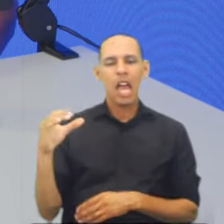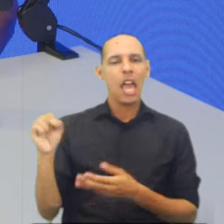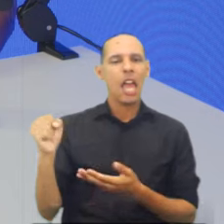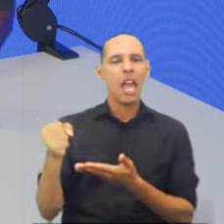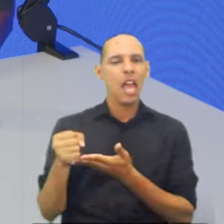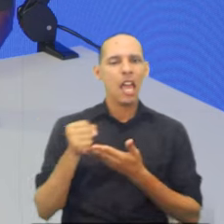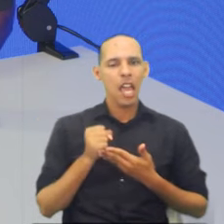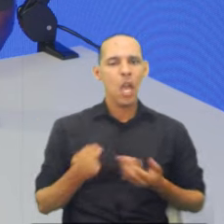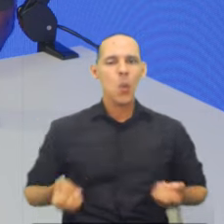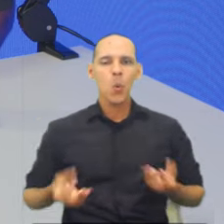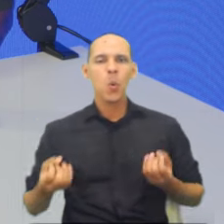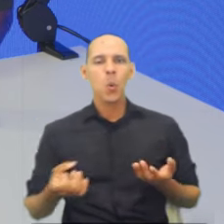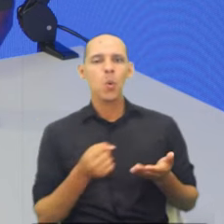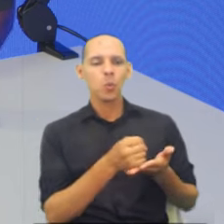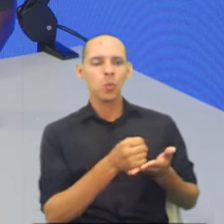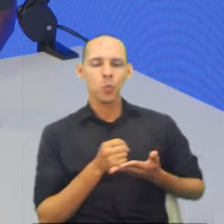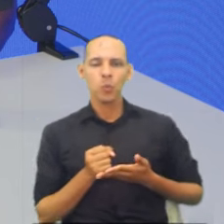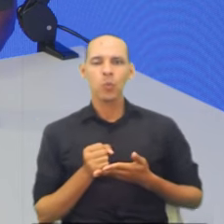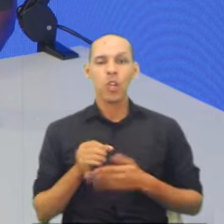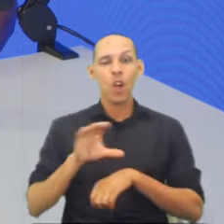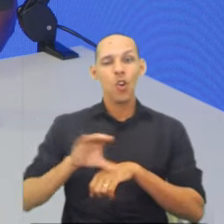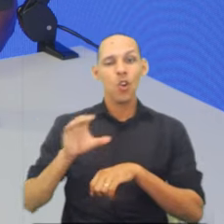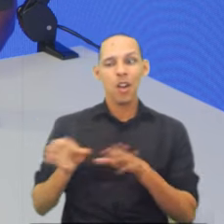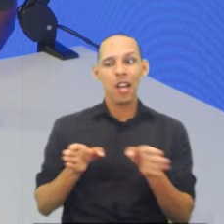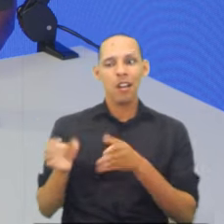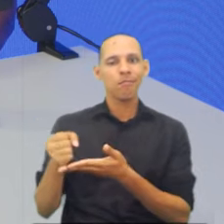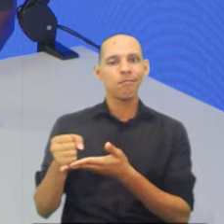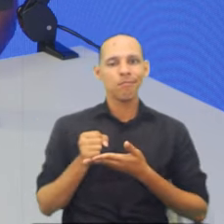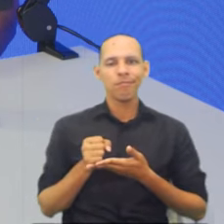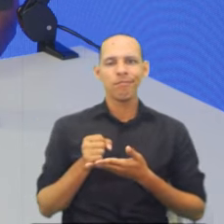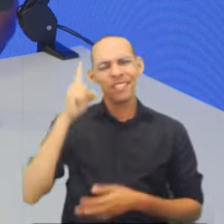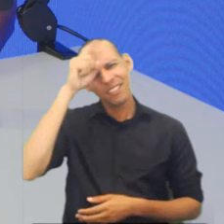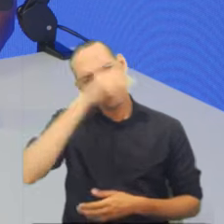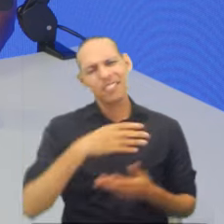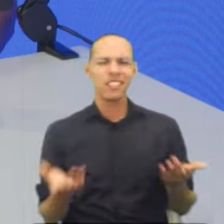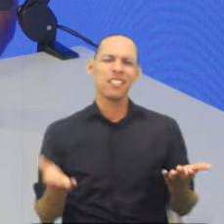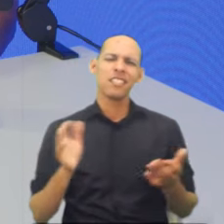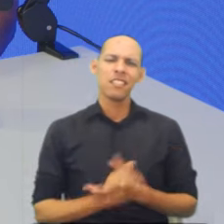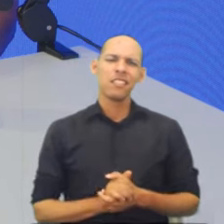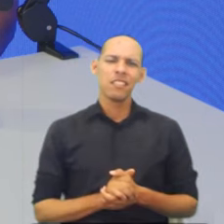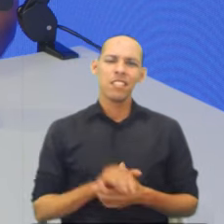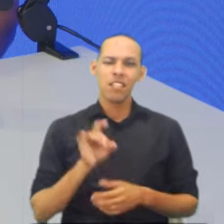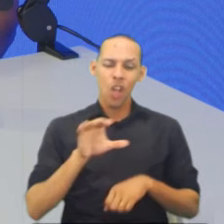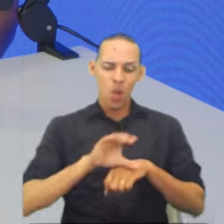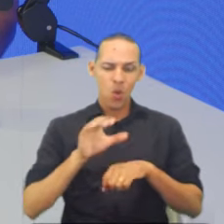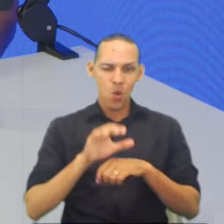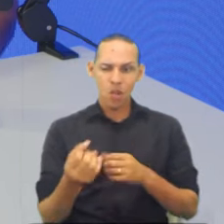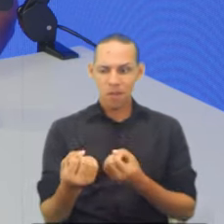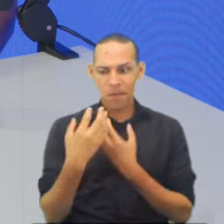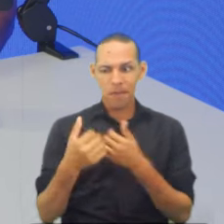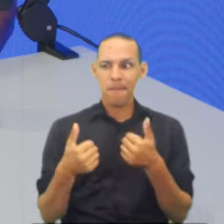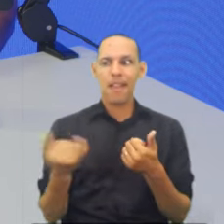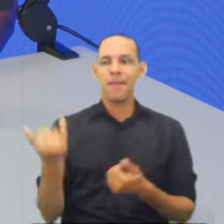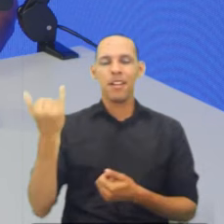em cursos Então hoje tem muita coisa online só que a gente que gosta de estudar a gente sabe que não é só o que eu aprendi naquele curso que